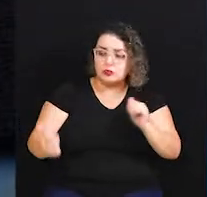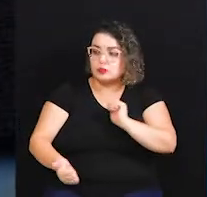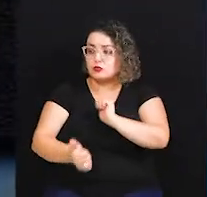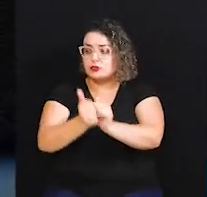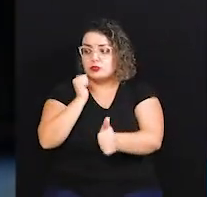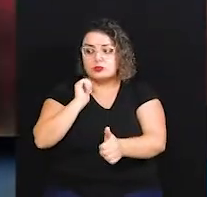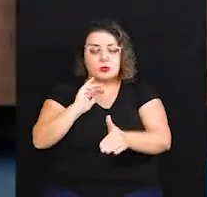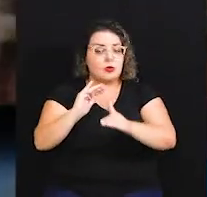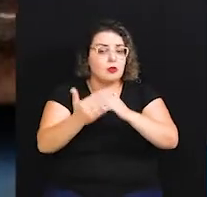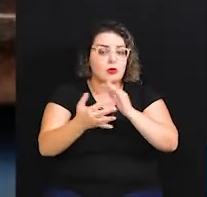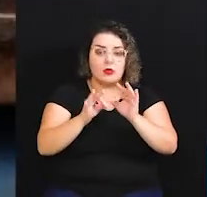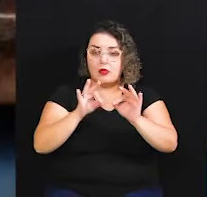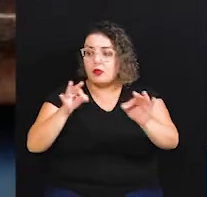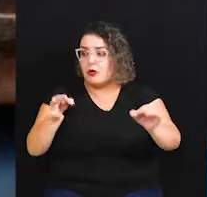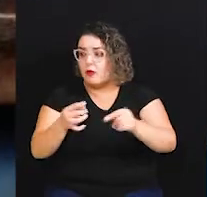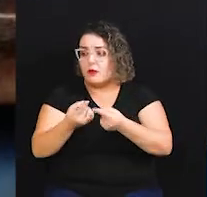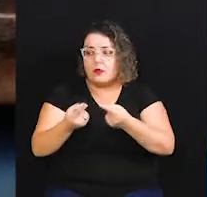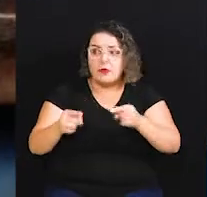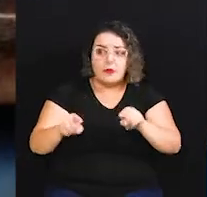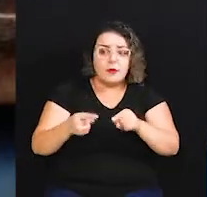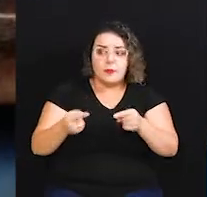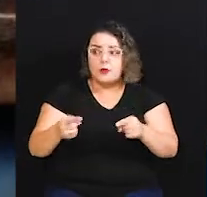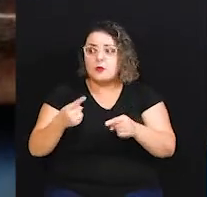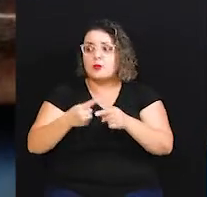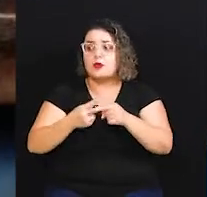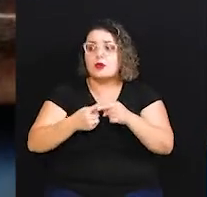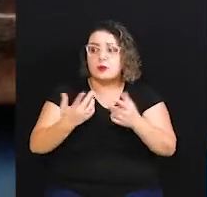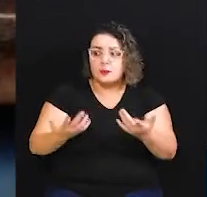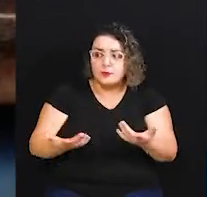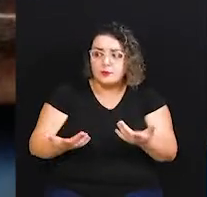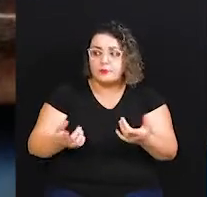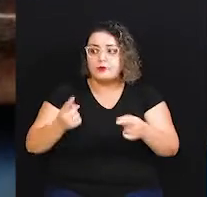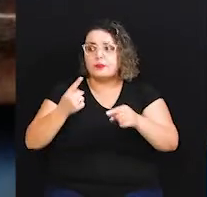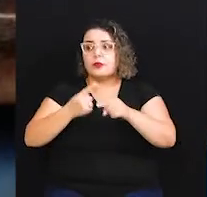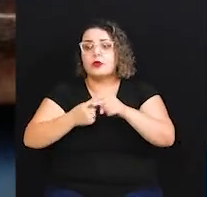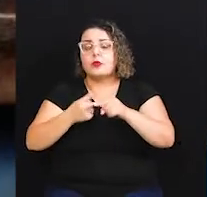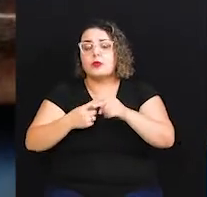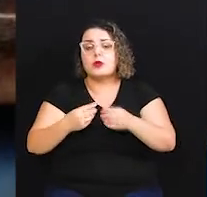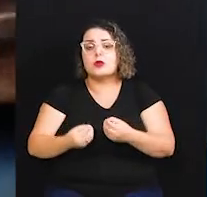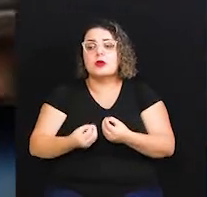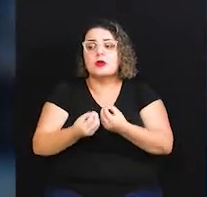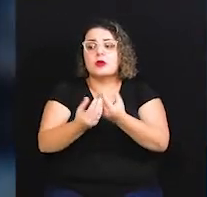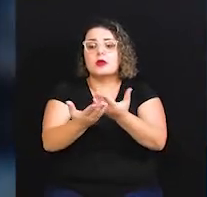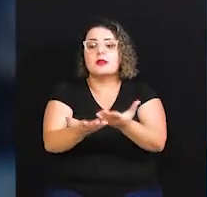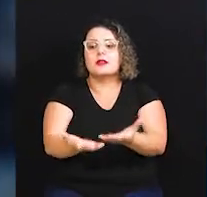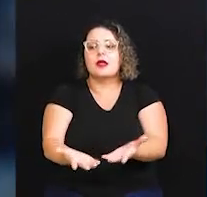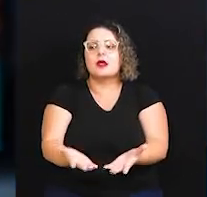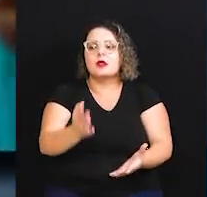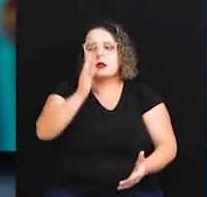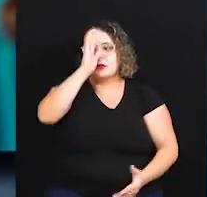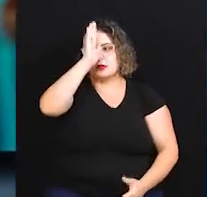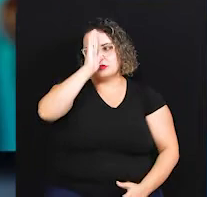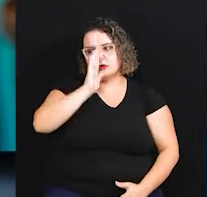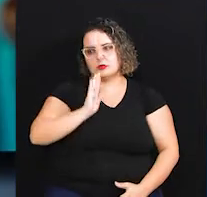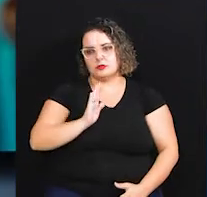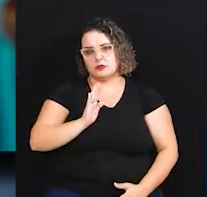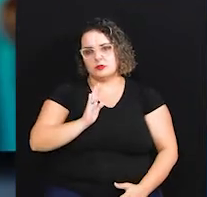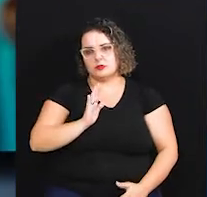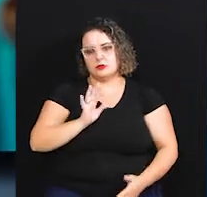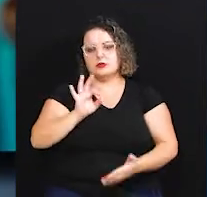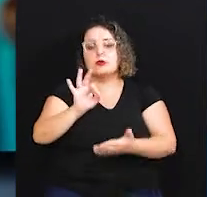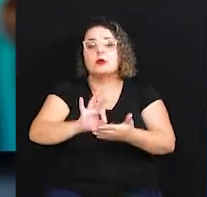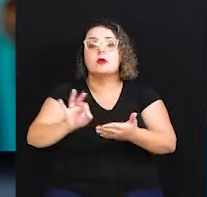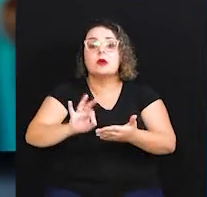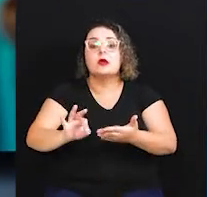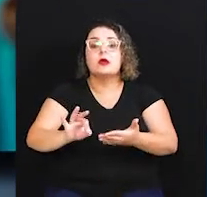surgem das periferias, da música. Por quê? Porque isso é dado de graça.